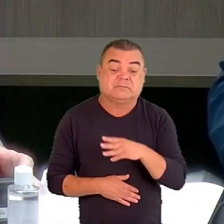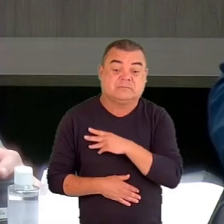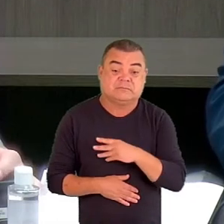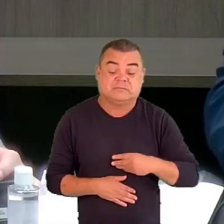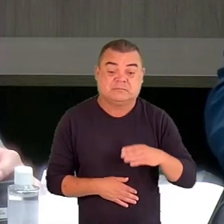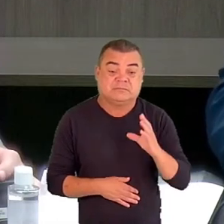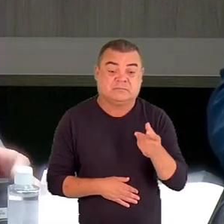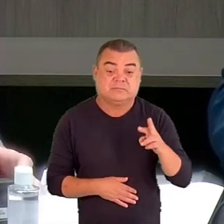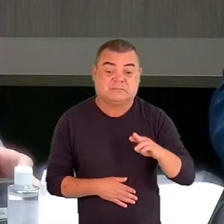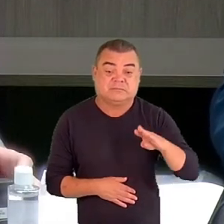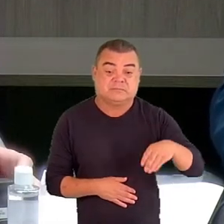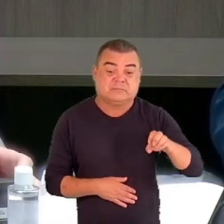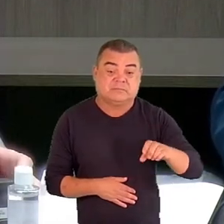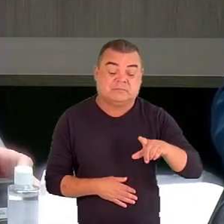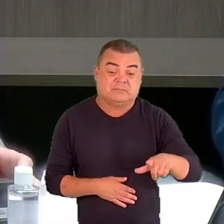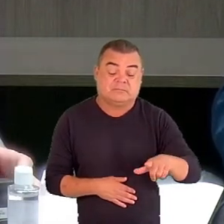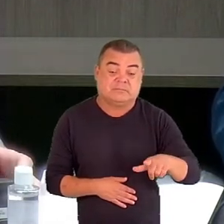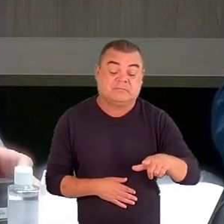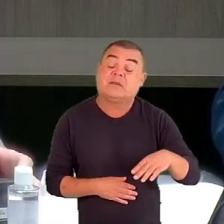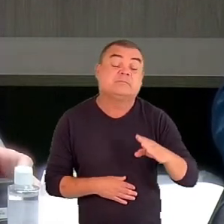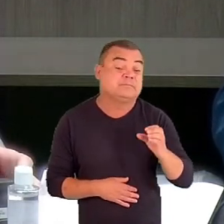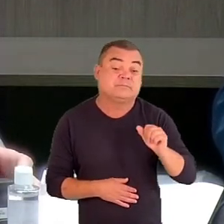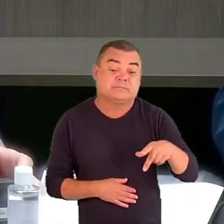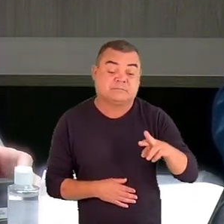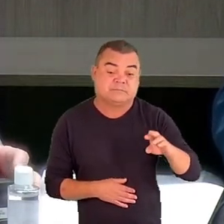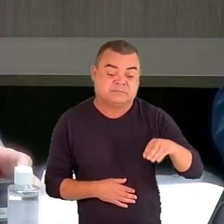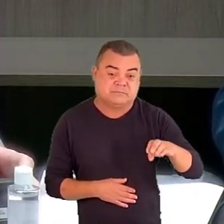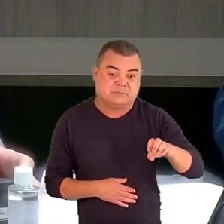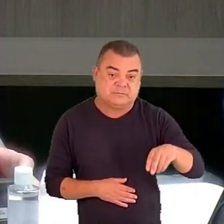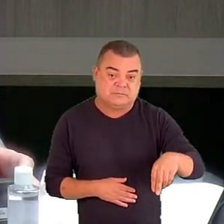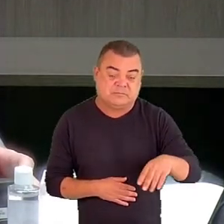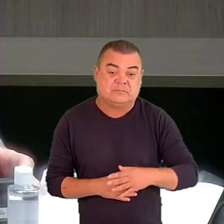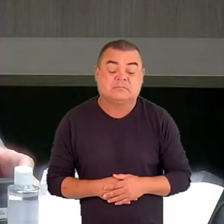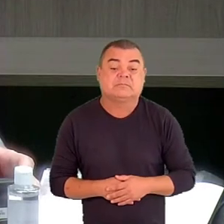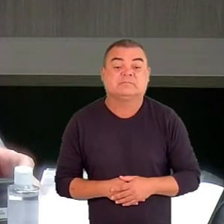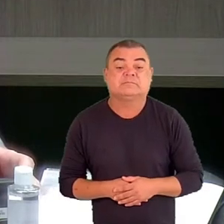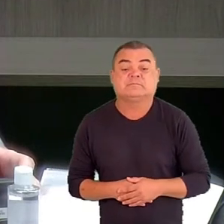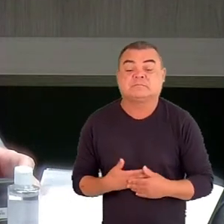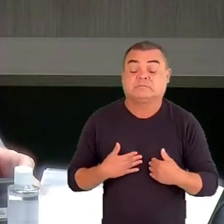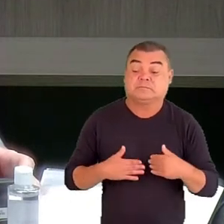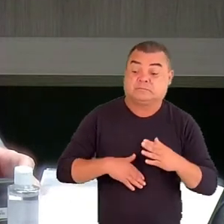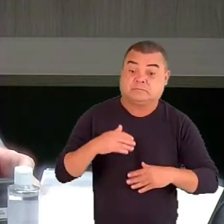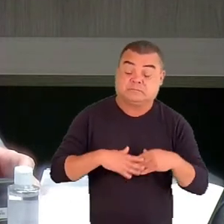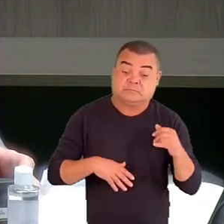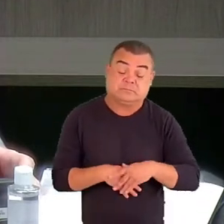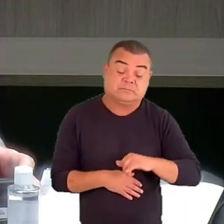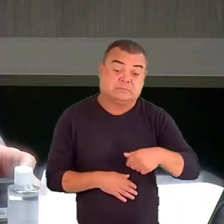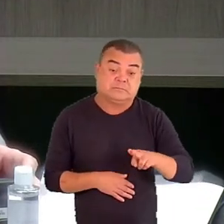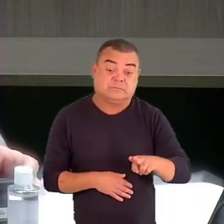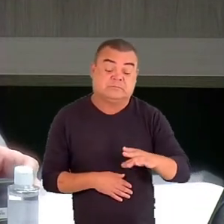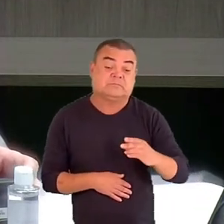de graves ofensas no exercício da sua judicatura. Da mesma